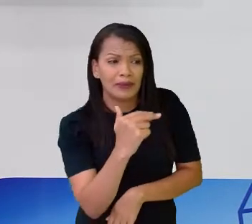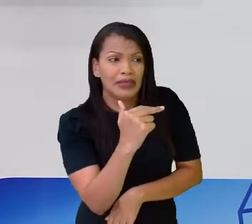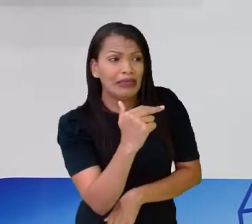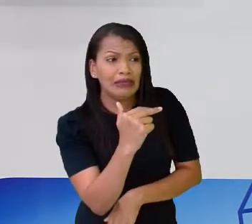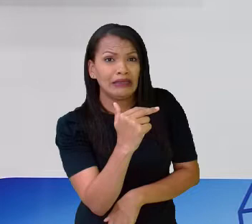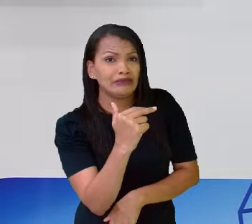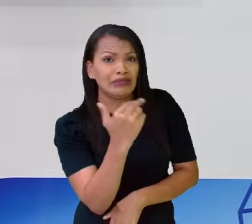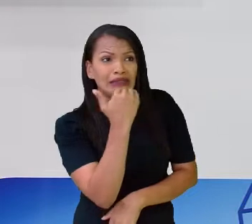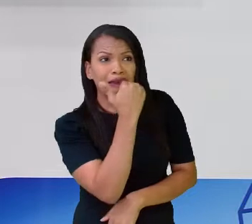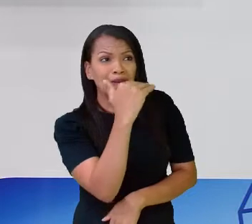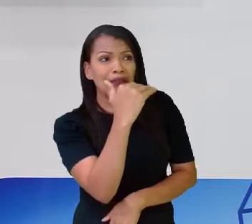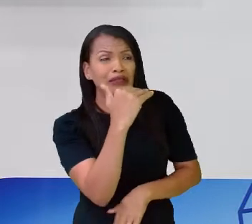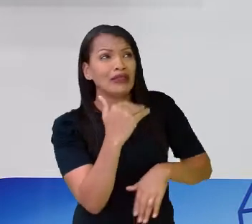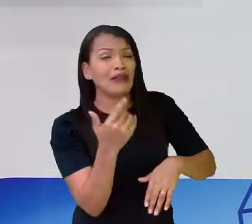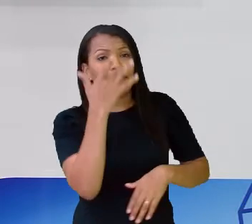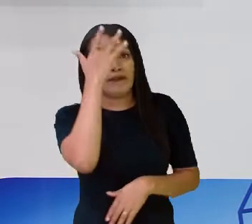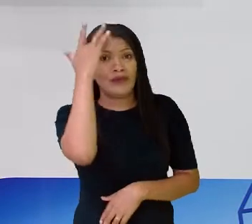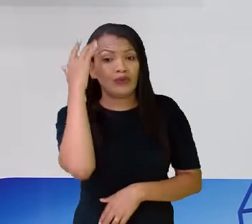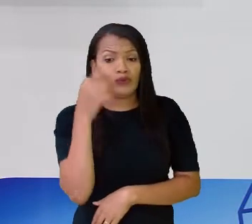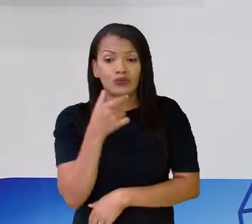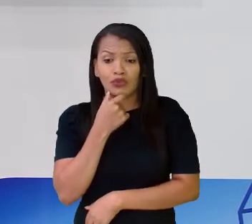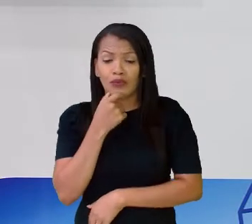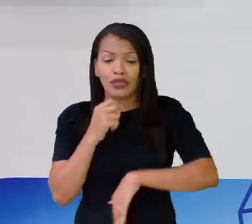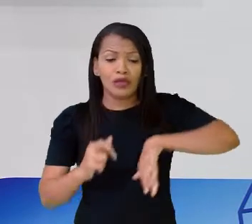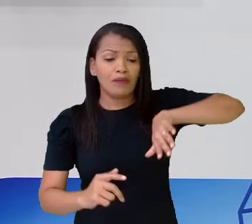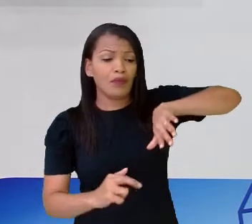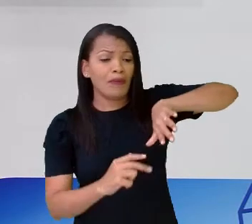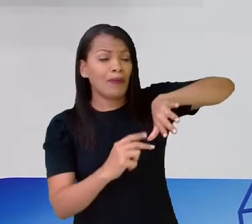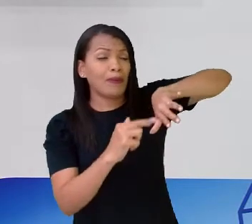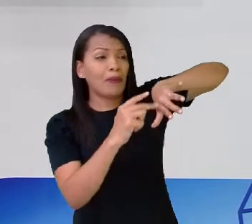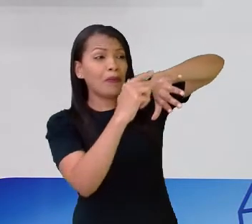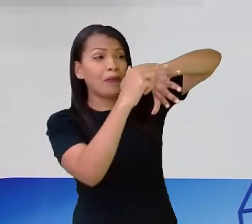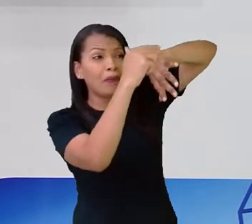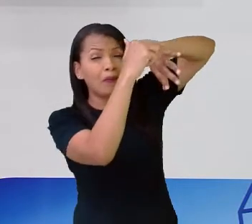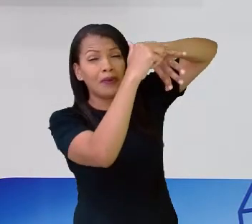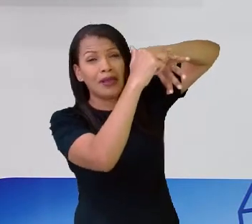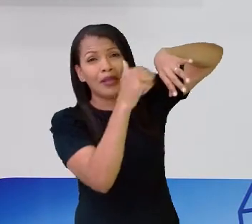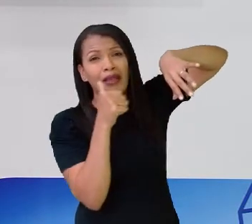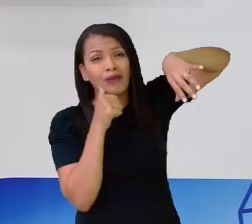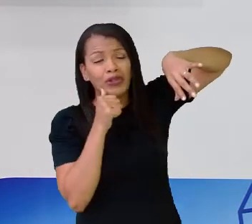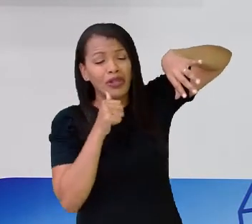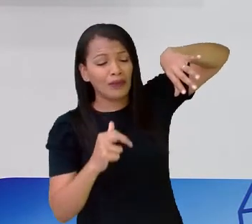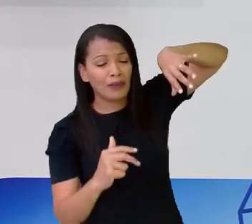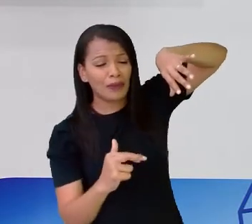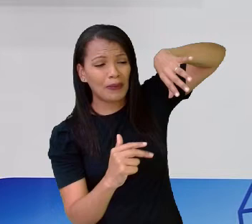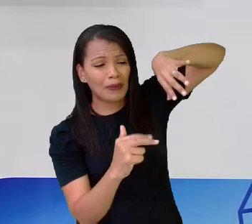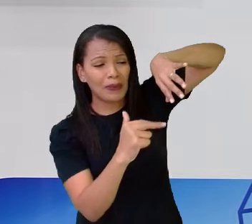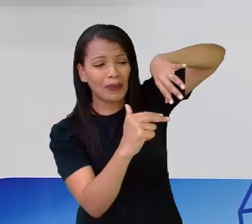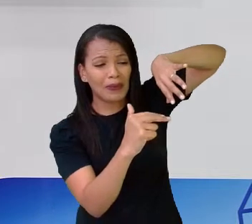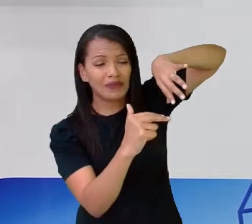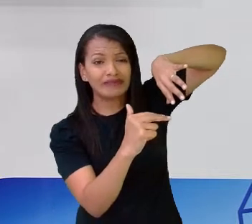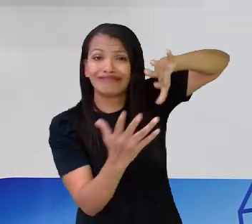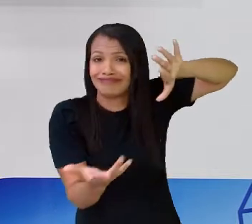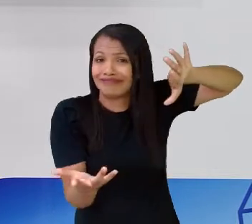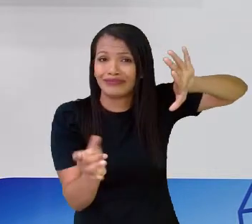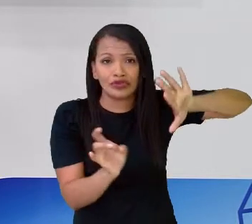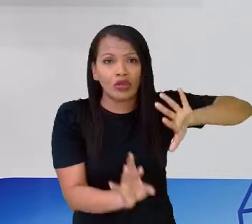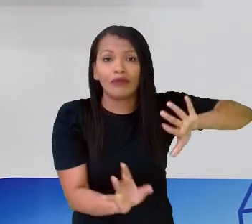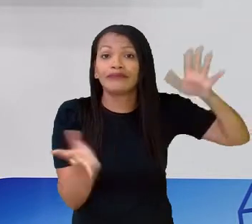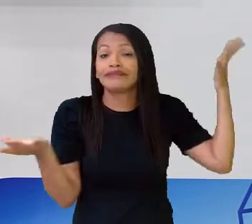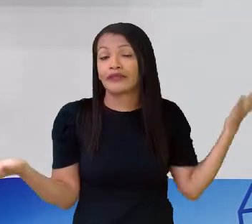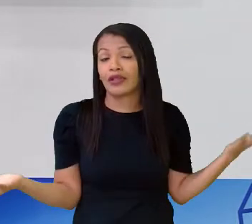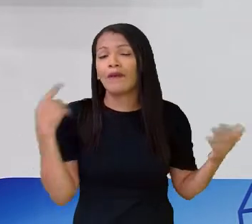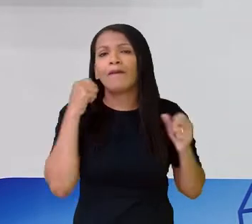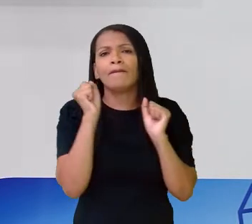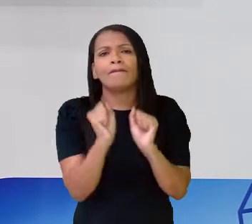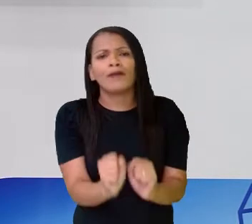na metade dessas outras escadas aqui, ó, que esses homens estão subindo. Então, a gente pode